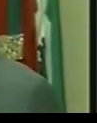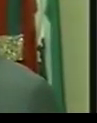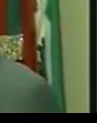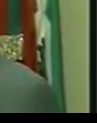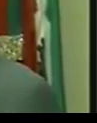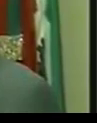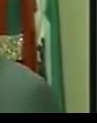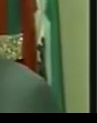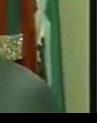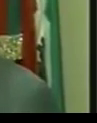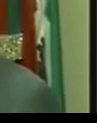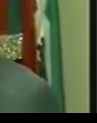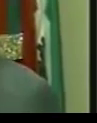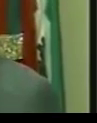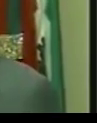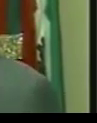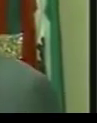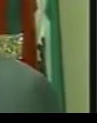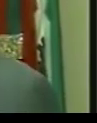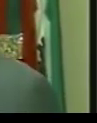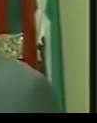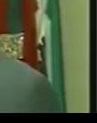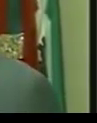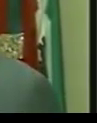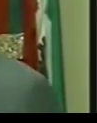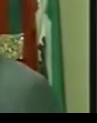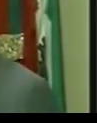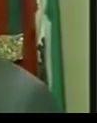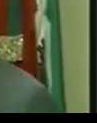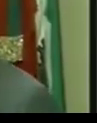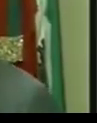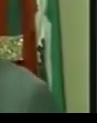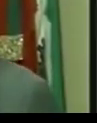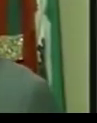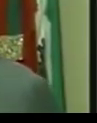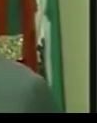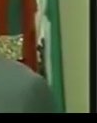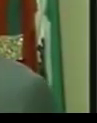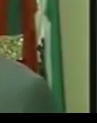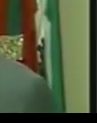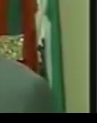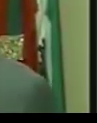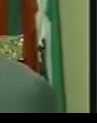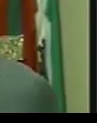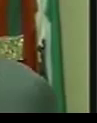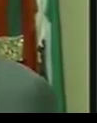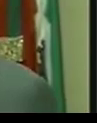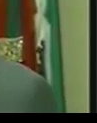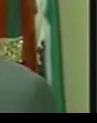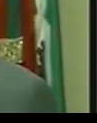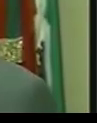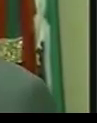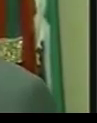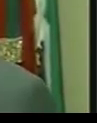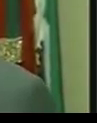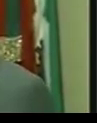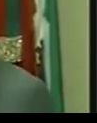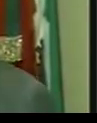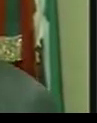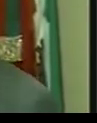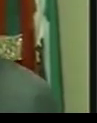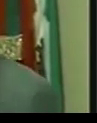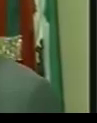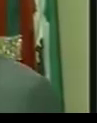como motivo principal uma boa alimentação e uma alimentação barata, que é